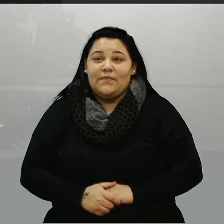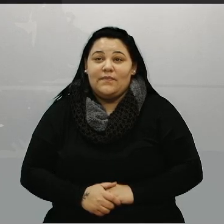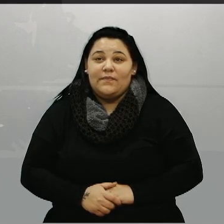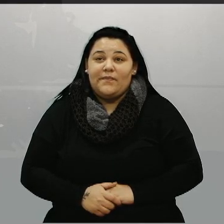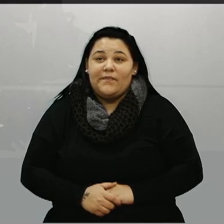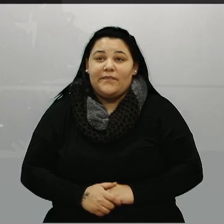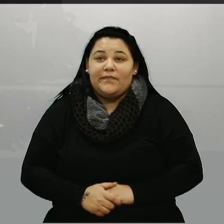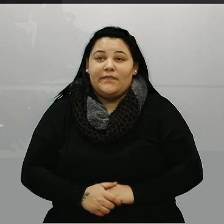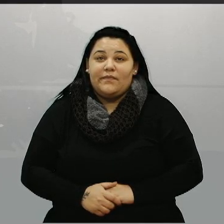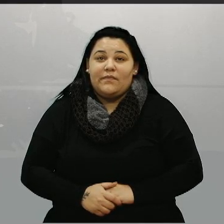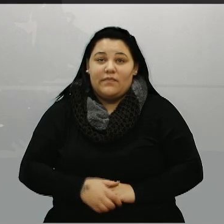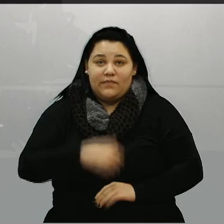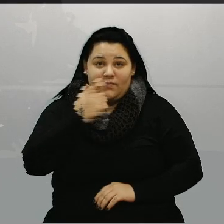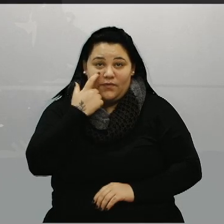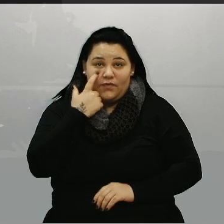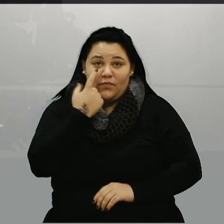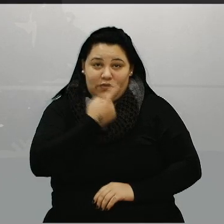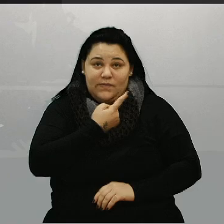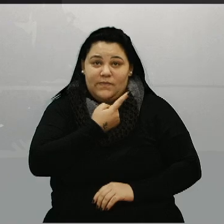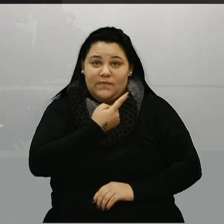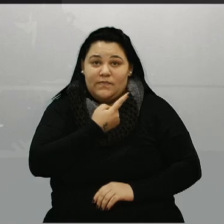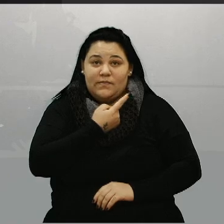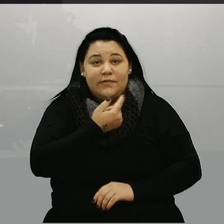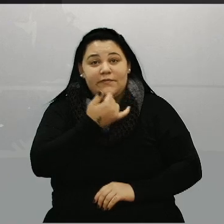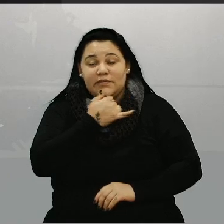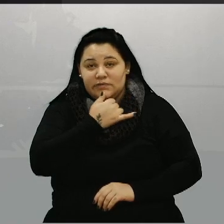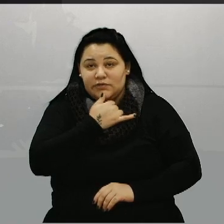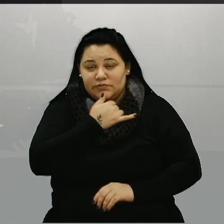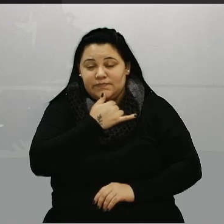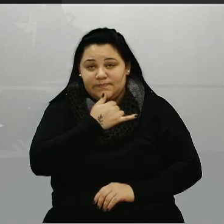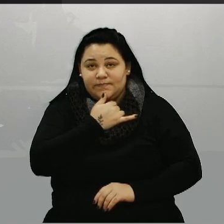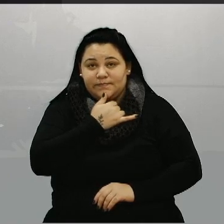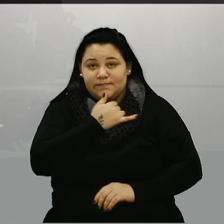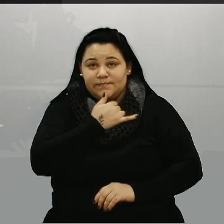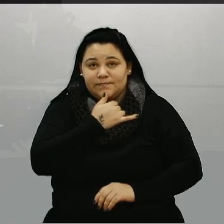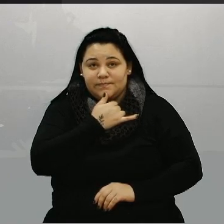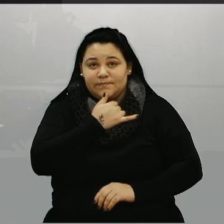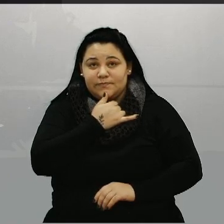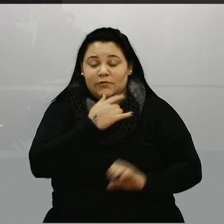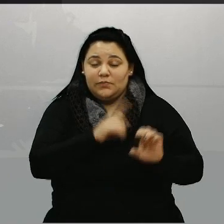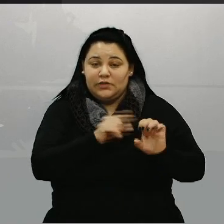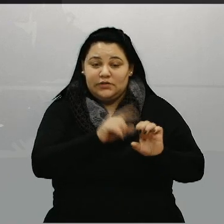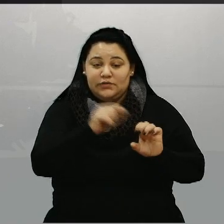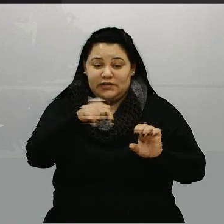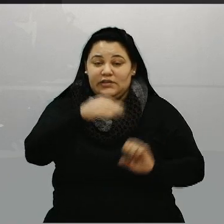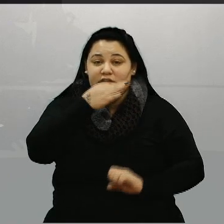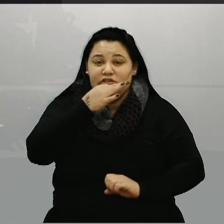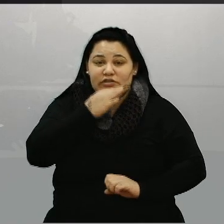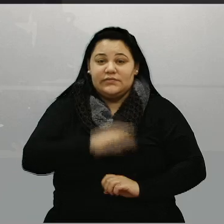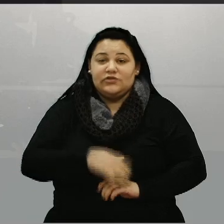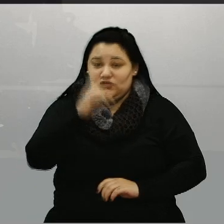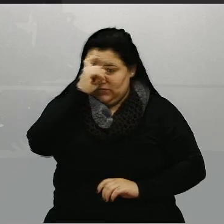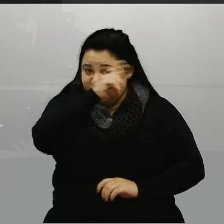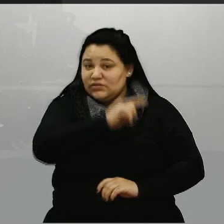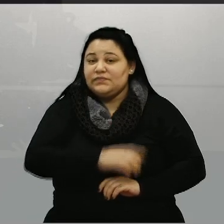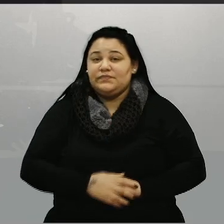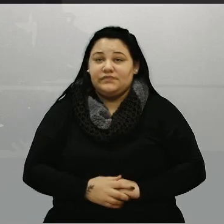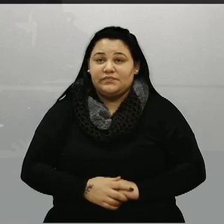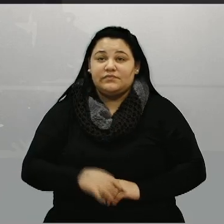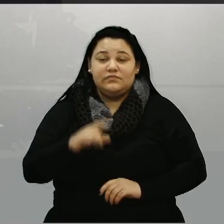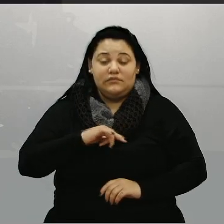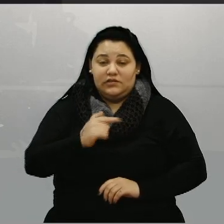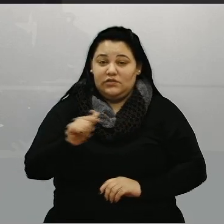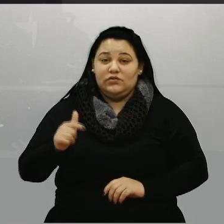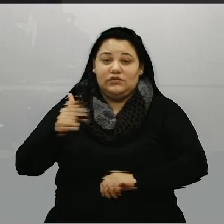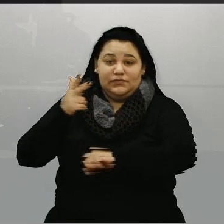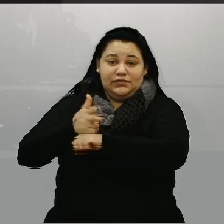é maltratado, infelizmente, o empresário de Caxias do Sul. E aí tem outros vídeos que não dá